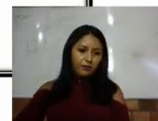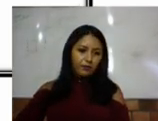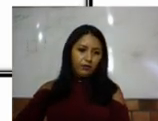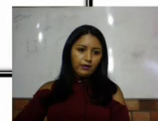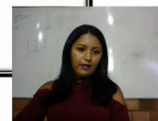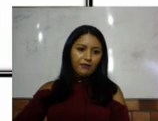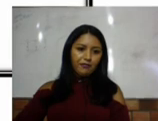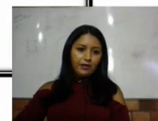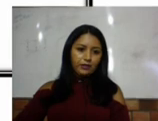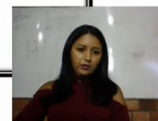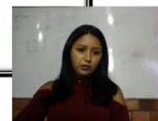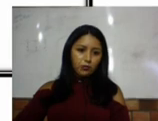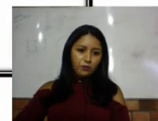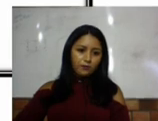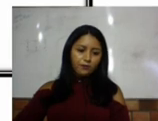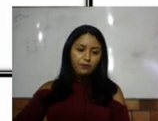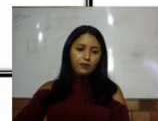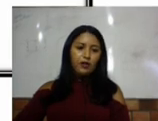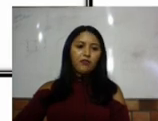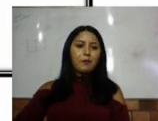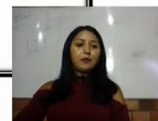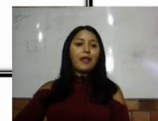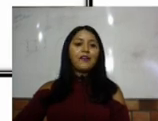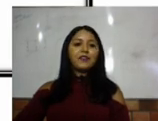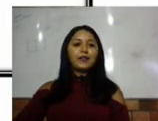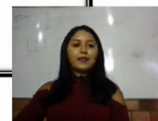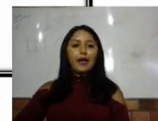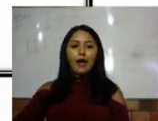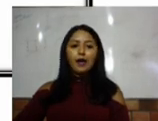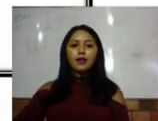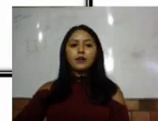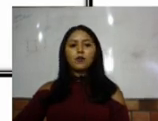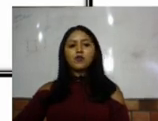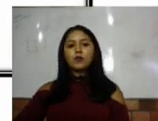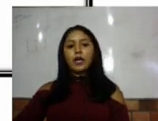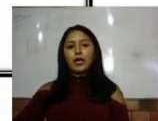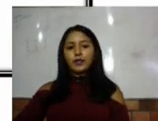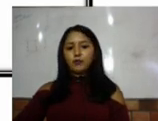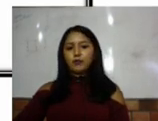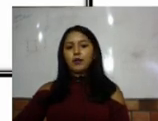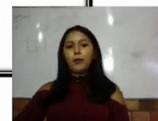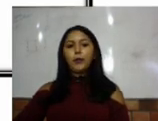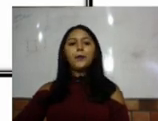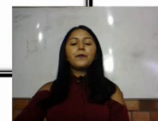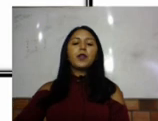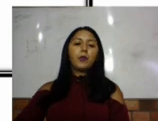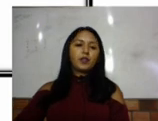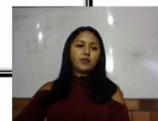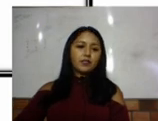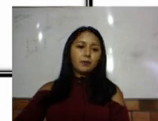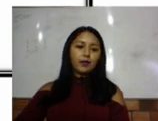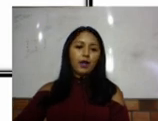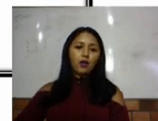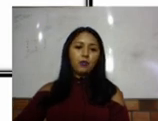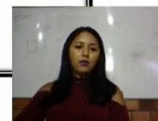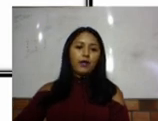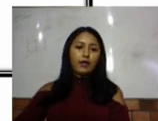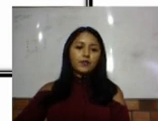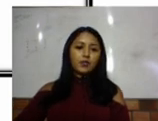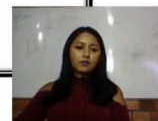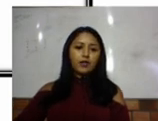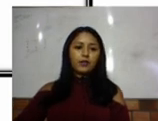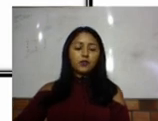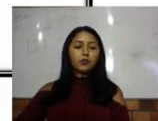indicativo ok pessoal levanto é o verbo levantar conjugado tá bom depois a gente vai